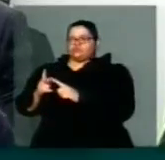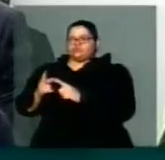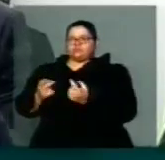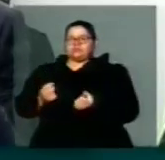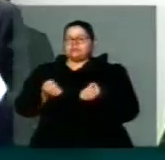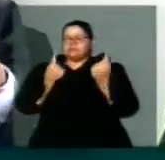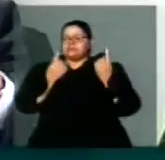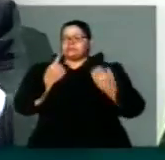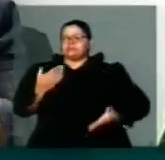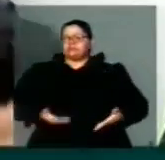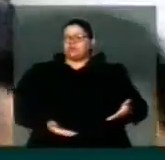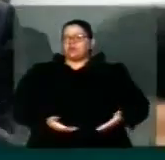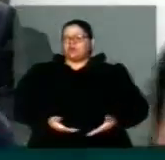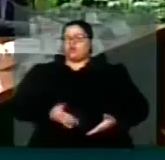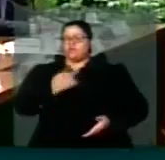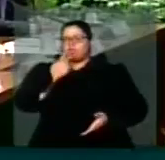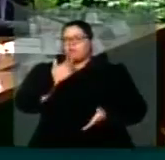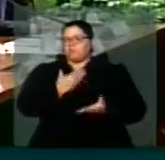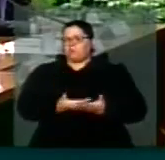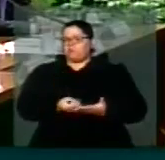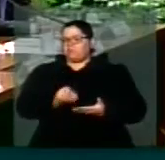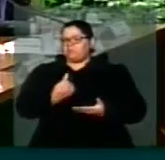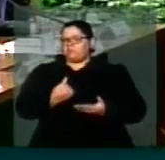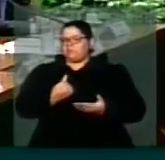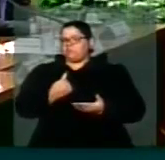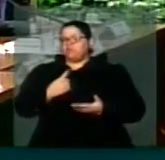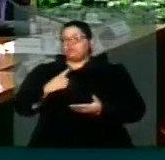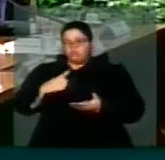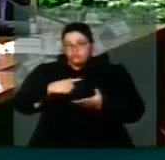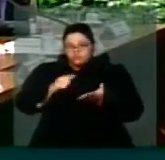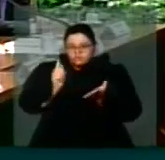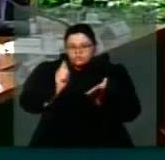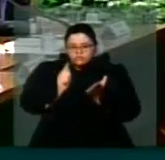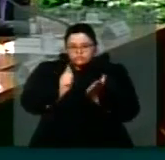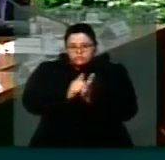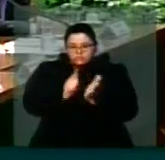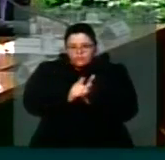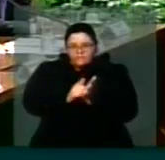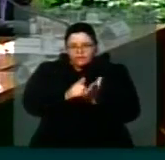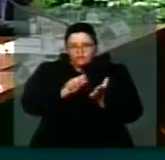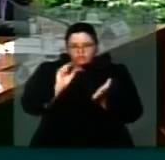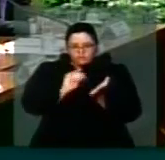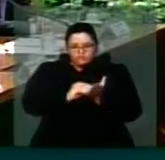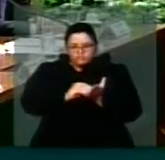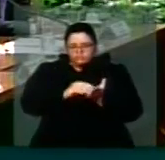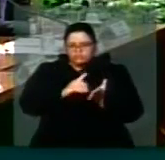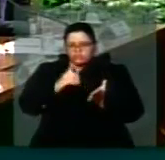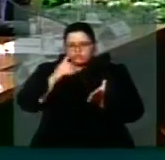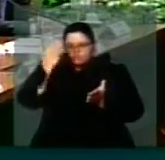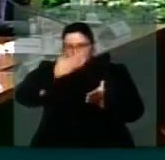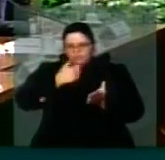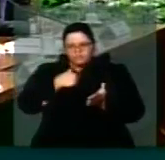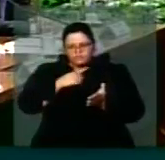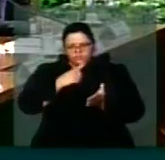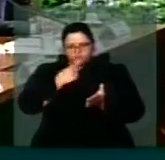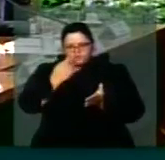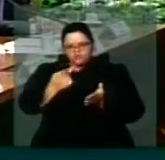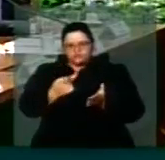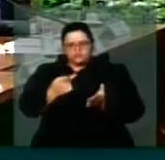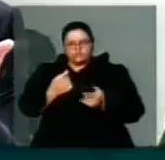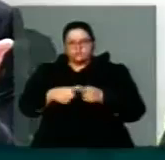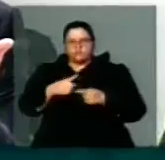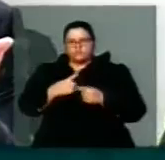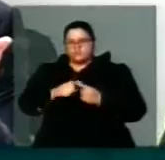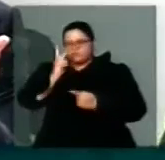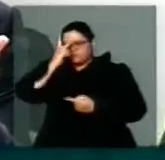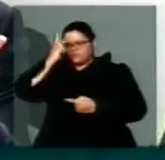da Petrobras. Não sou eu que estou falando, está nos termos da delação no pedido de arquivamento anexadas do senador Delcídio Amaral, que alguém que estaria